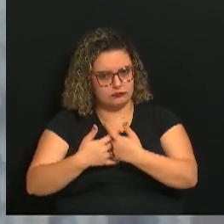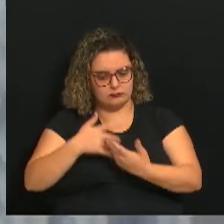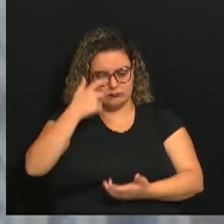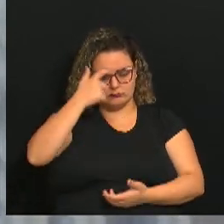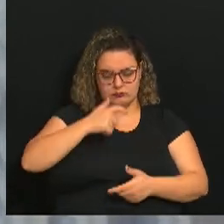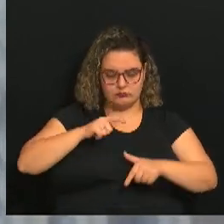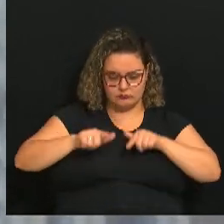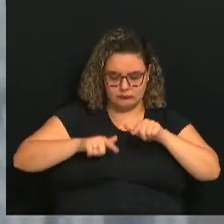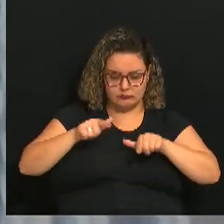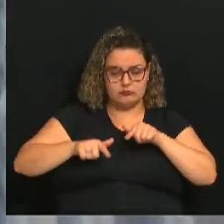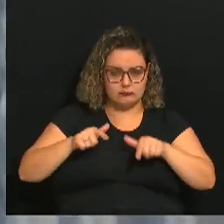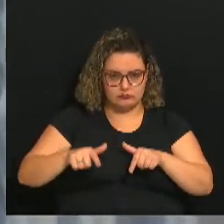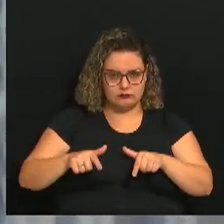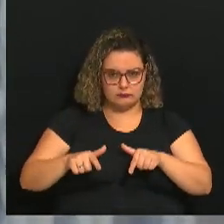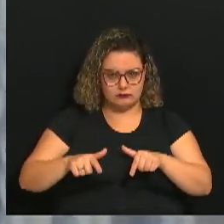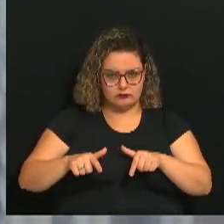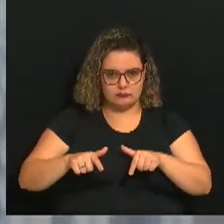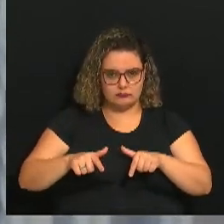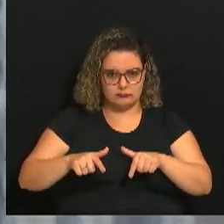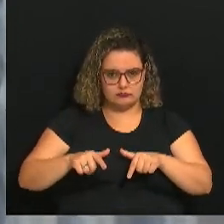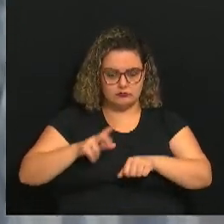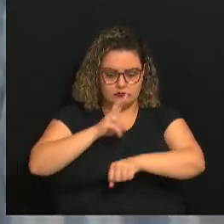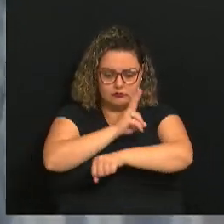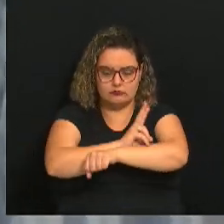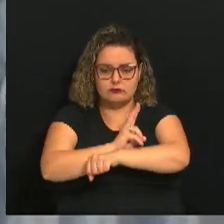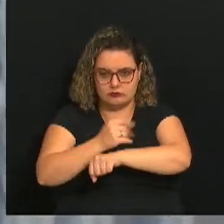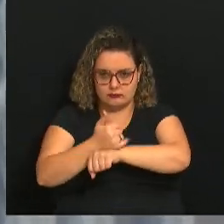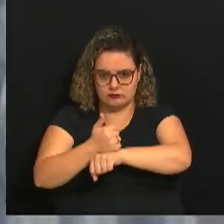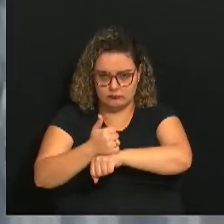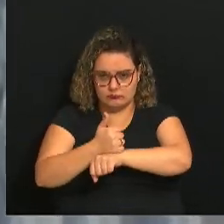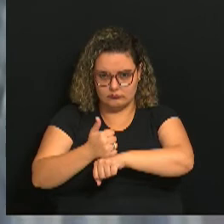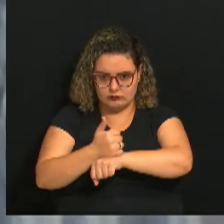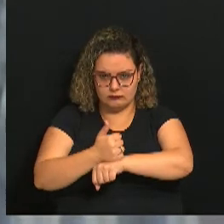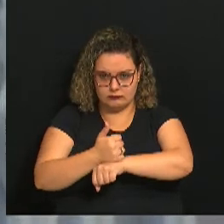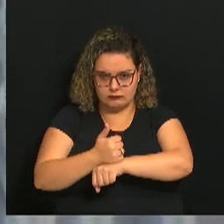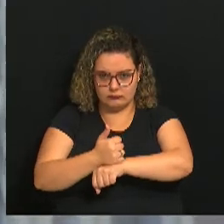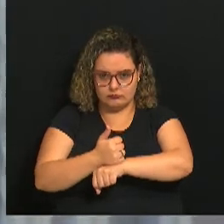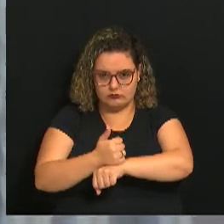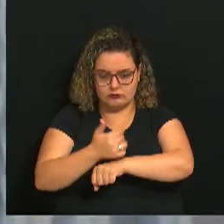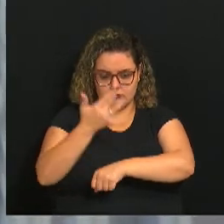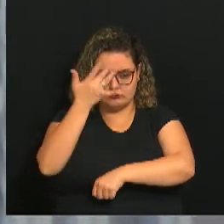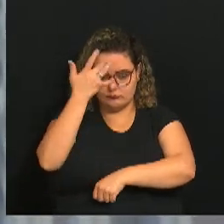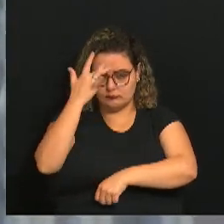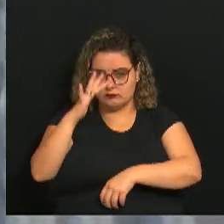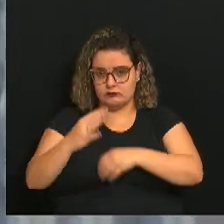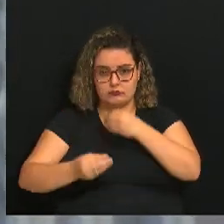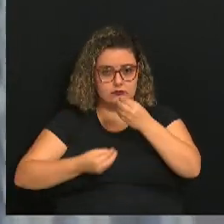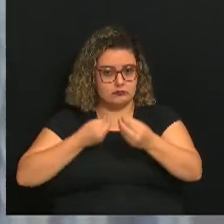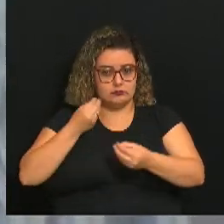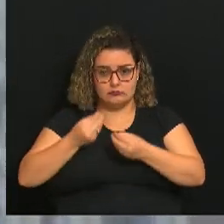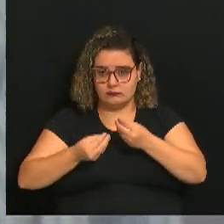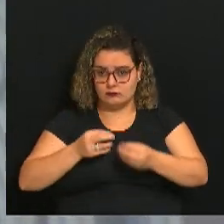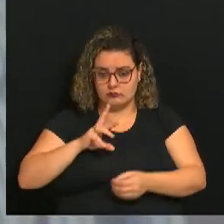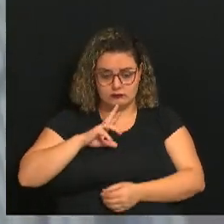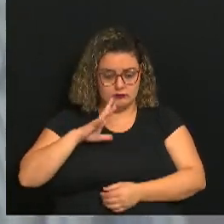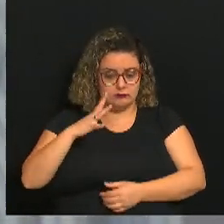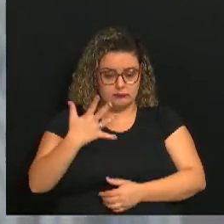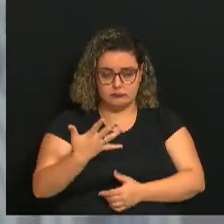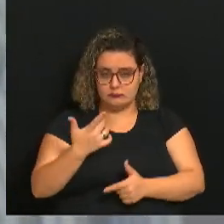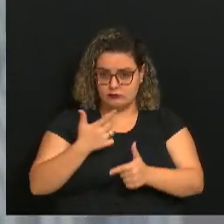funcionária, uma trabalhadora que trabalha como cuidadora, que não sabe como vai resolver o